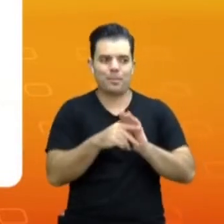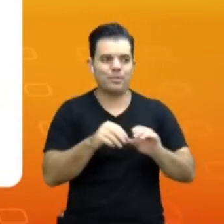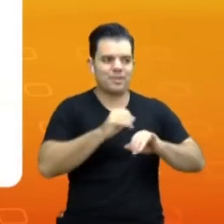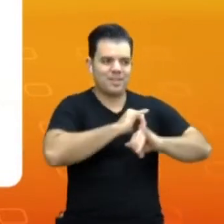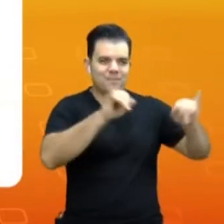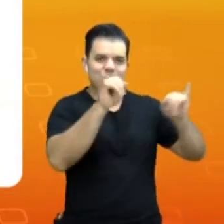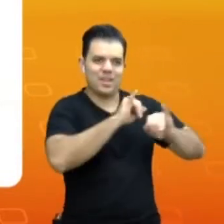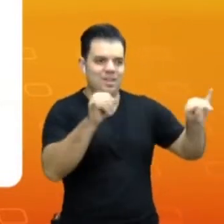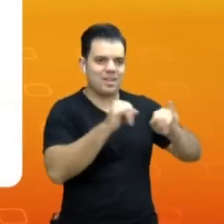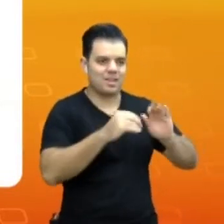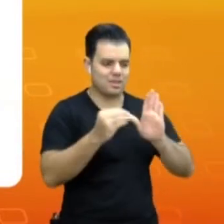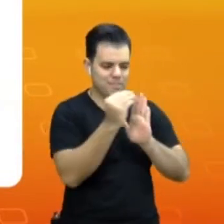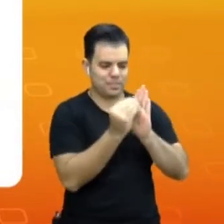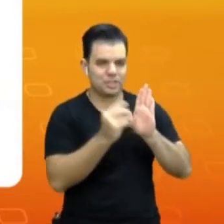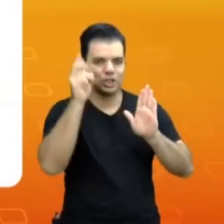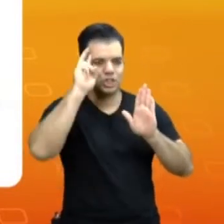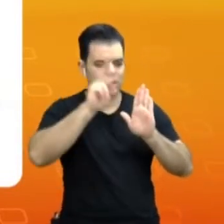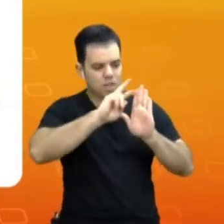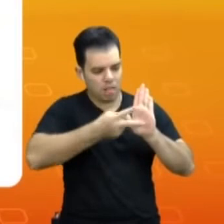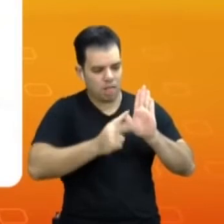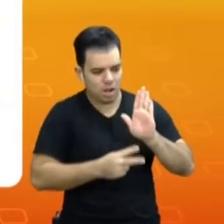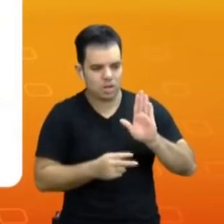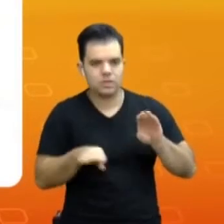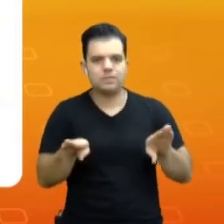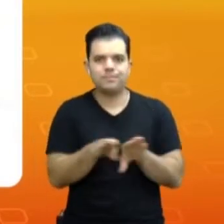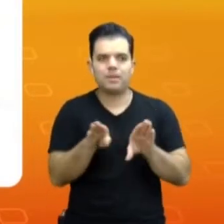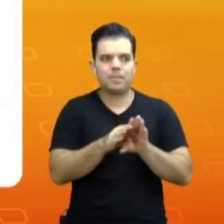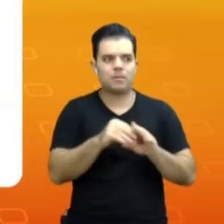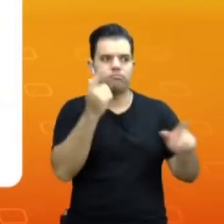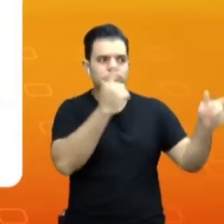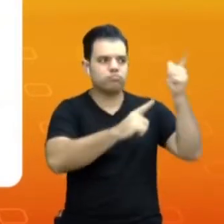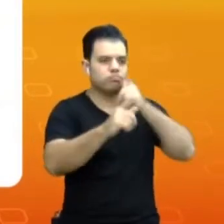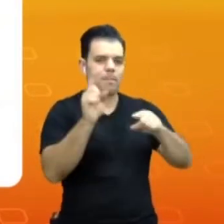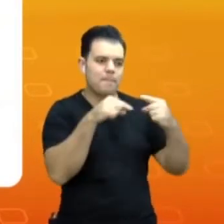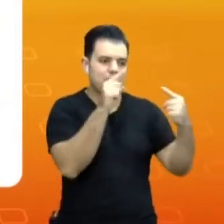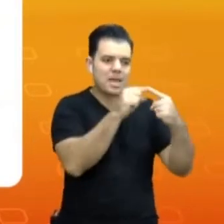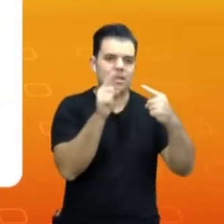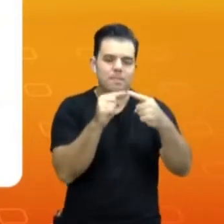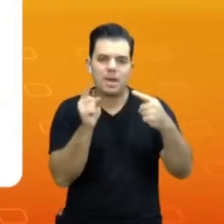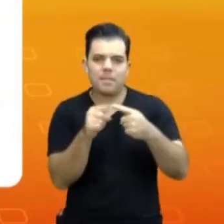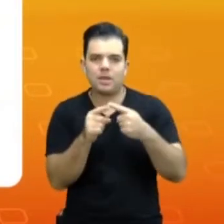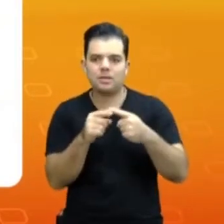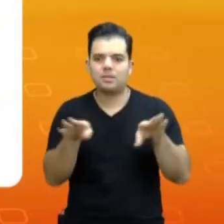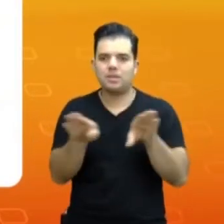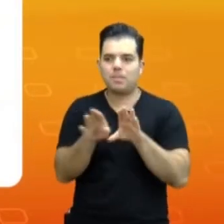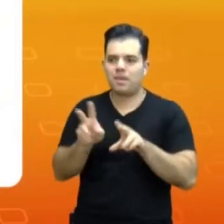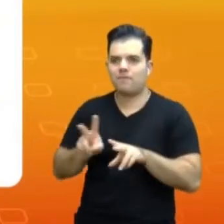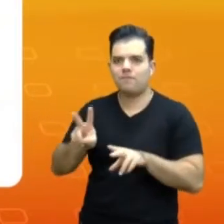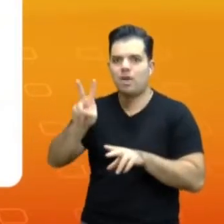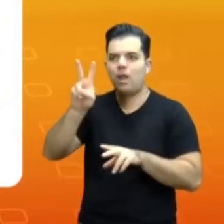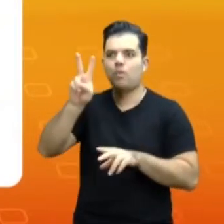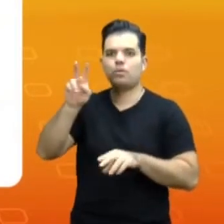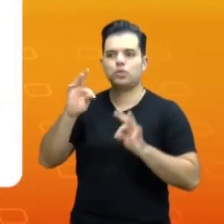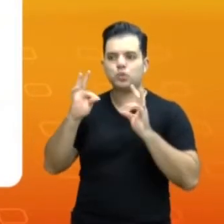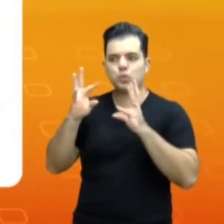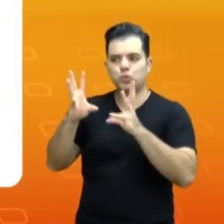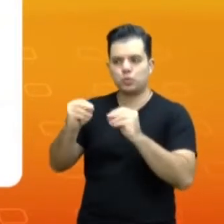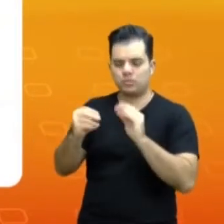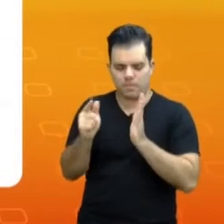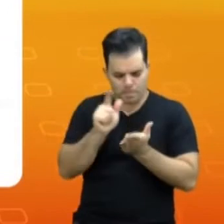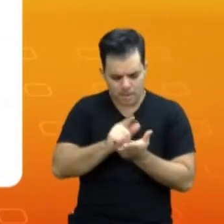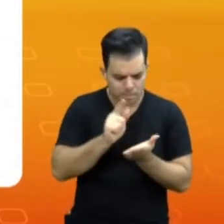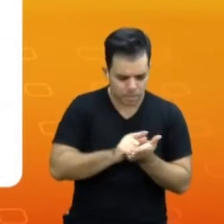atingir suas metas. O custo efetivo da tecnologia que a gente pensou e imaginou, a gente conseguiu tornar do papel na